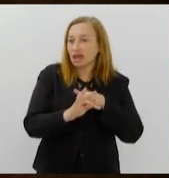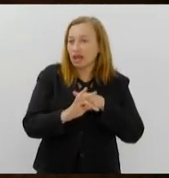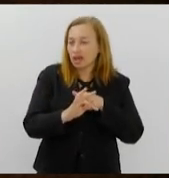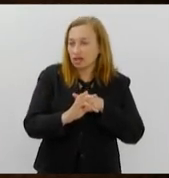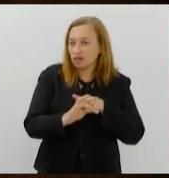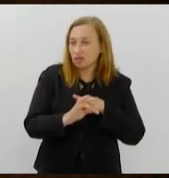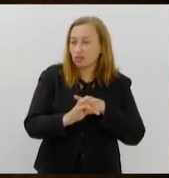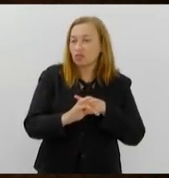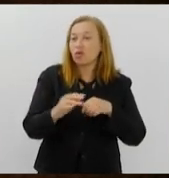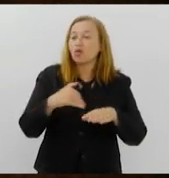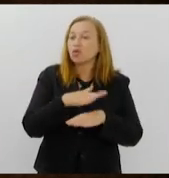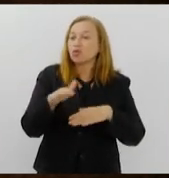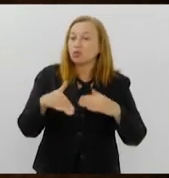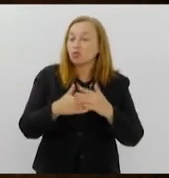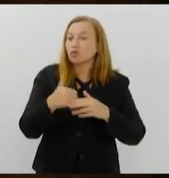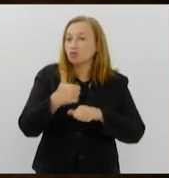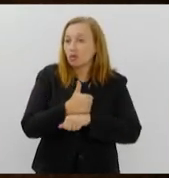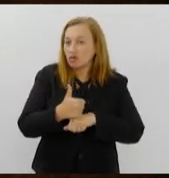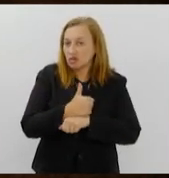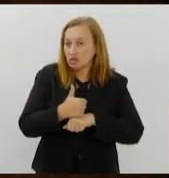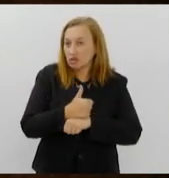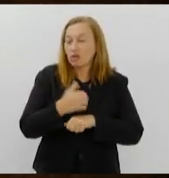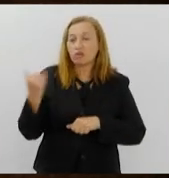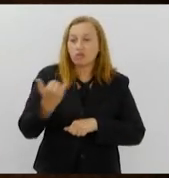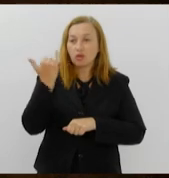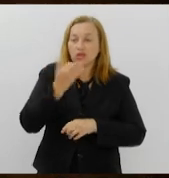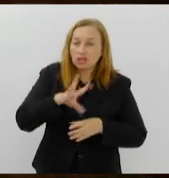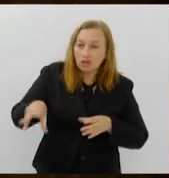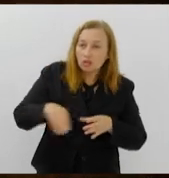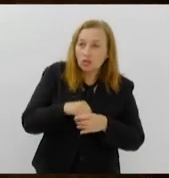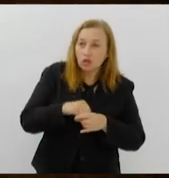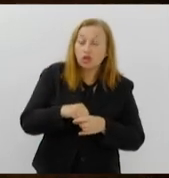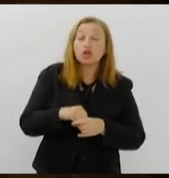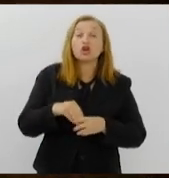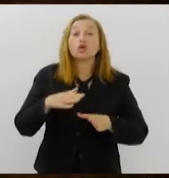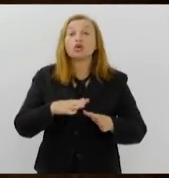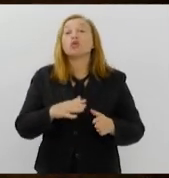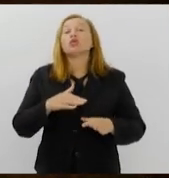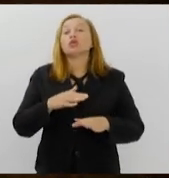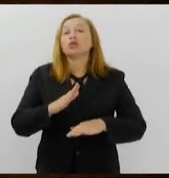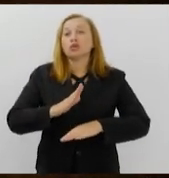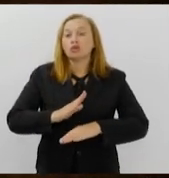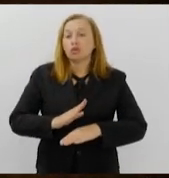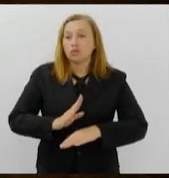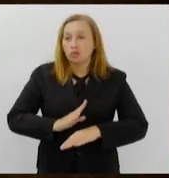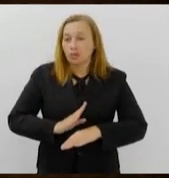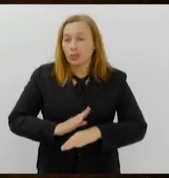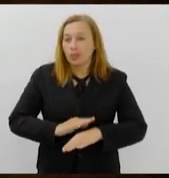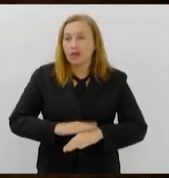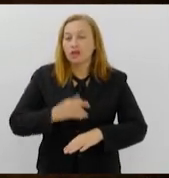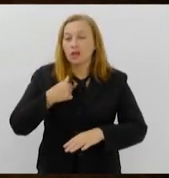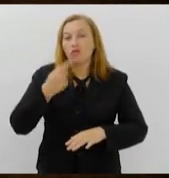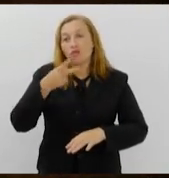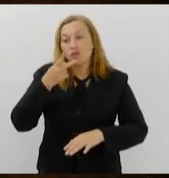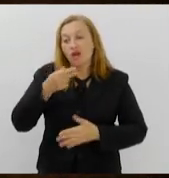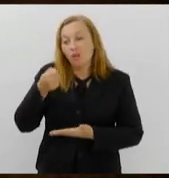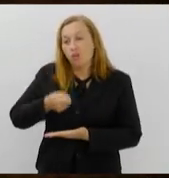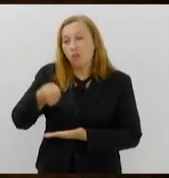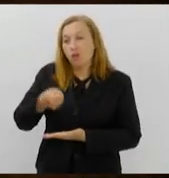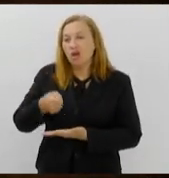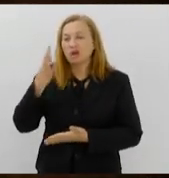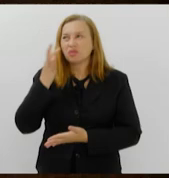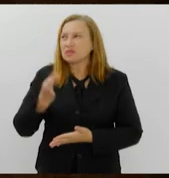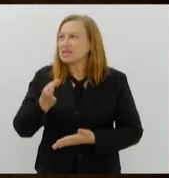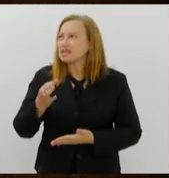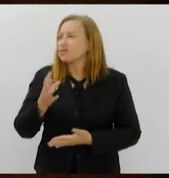Porque toda sessão eu vou falar isso. Eu tenho um compromisso com os investigadores. Depois eu não sei se